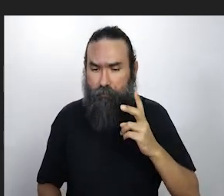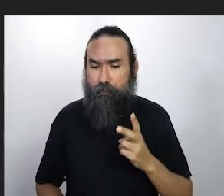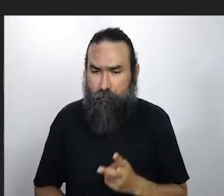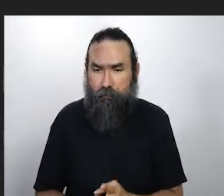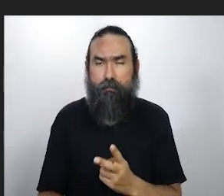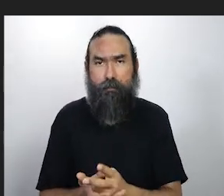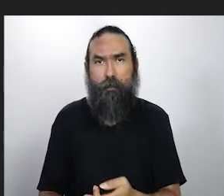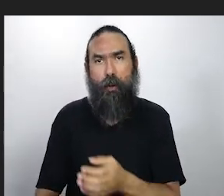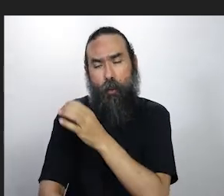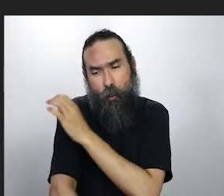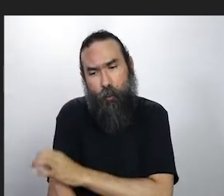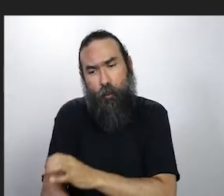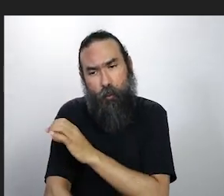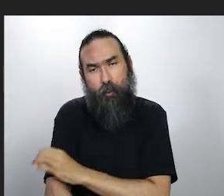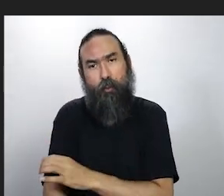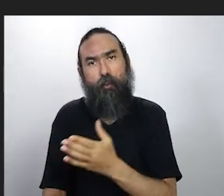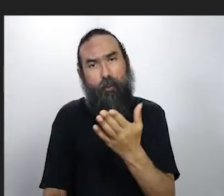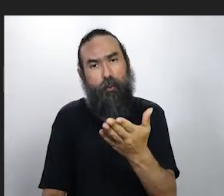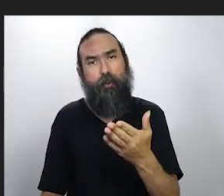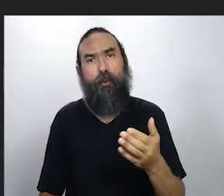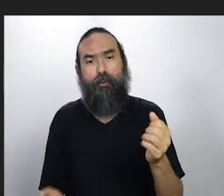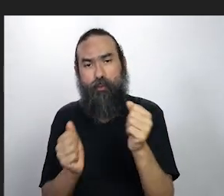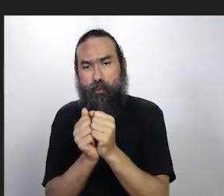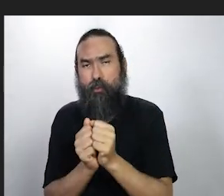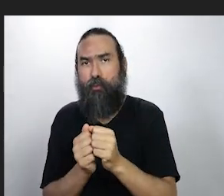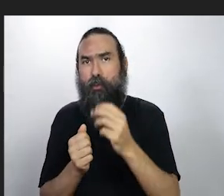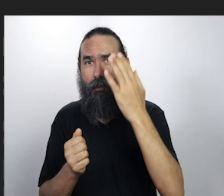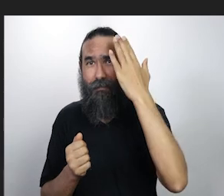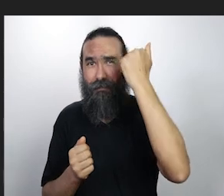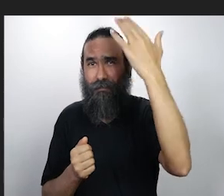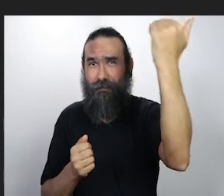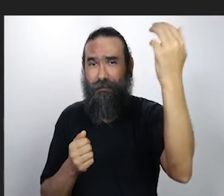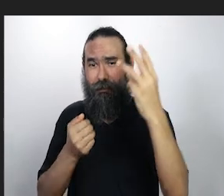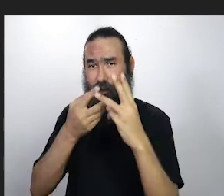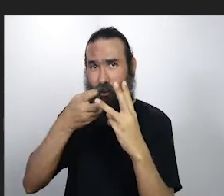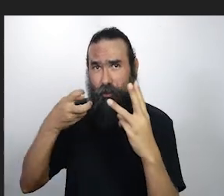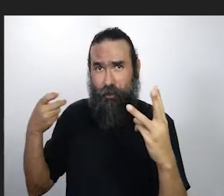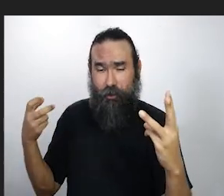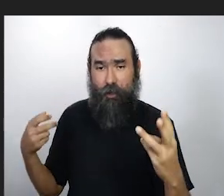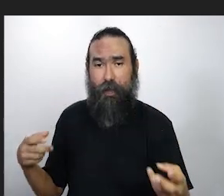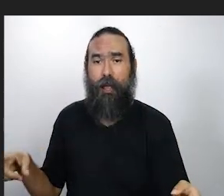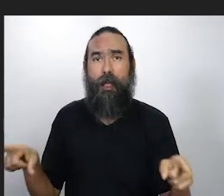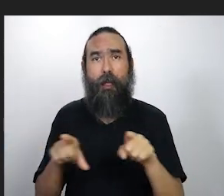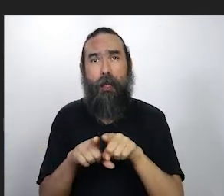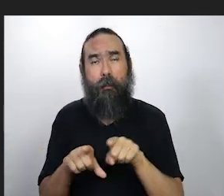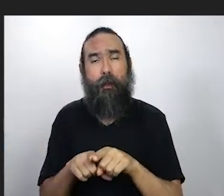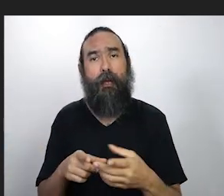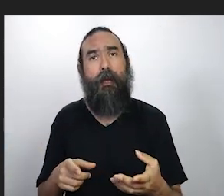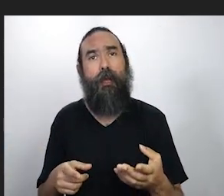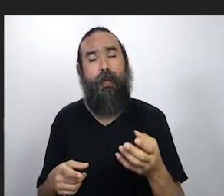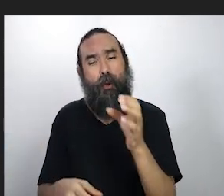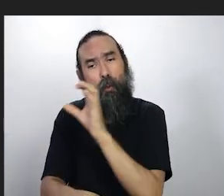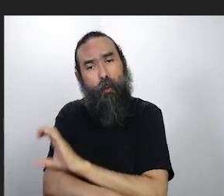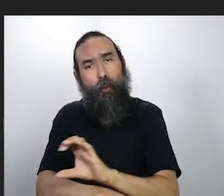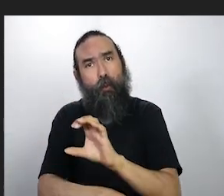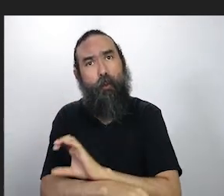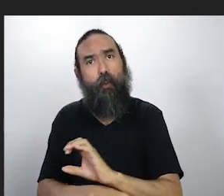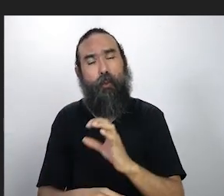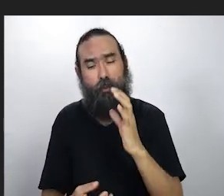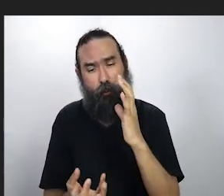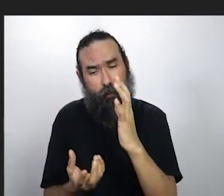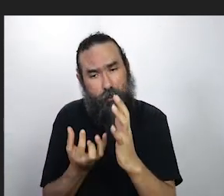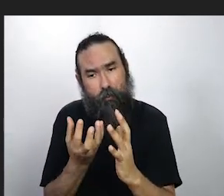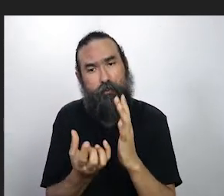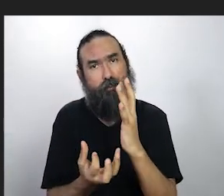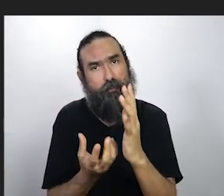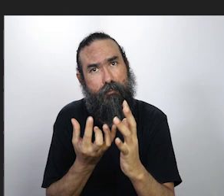por exemplo, de permacultura ou de plantios mais sustentáveis.